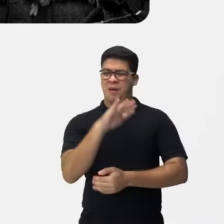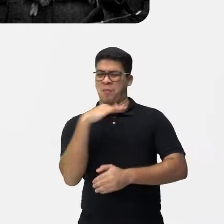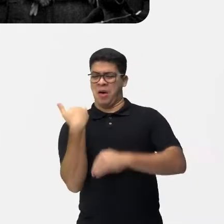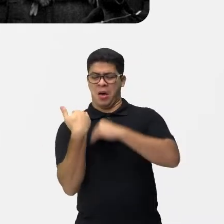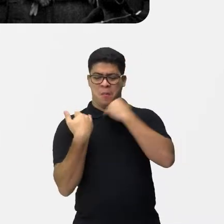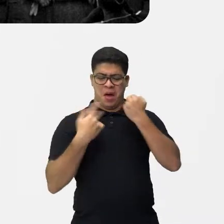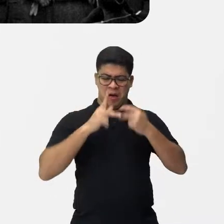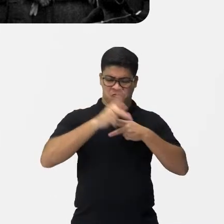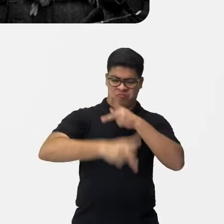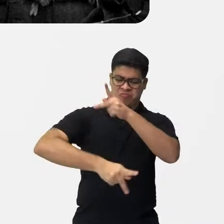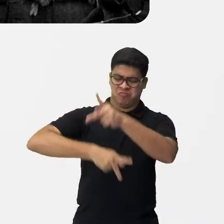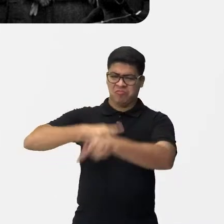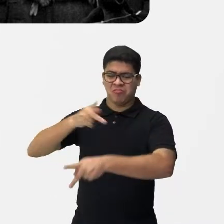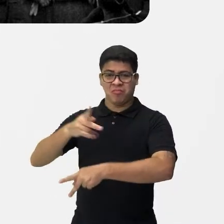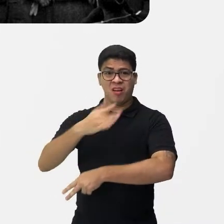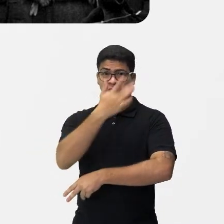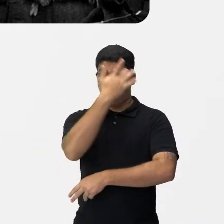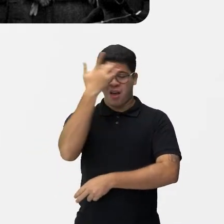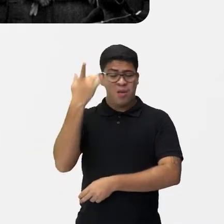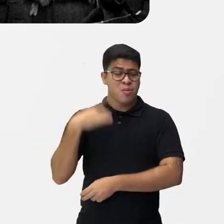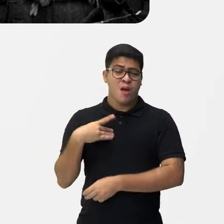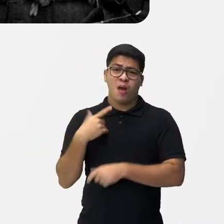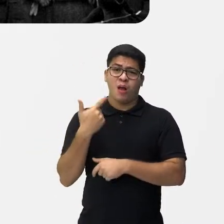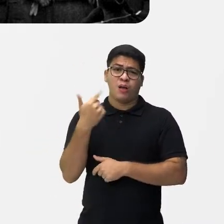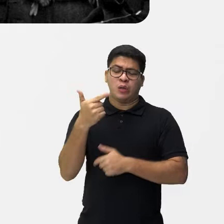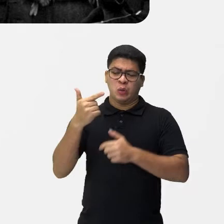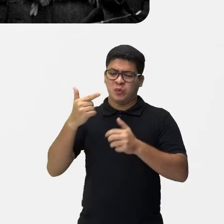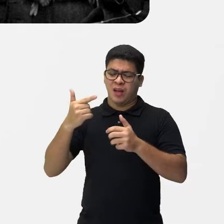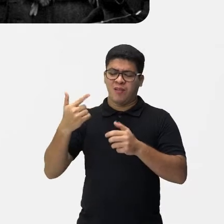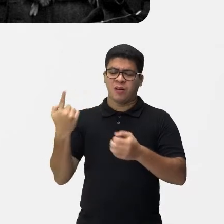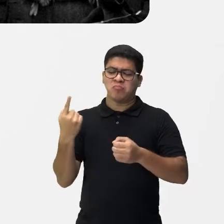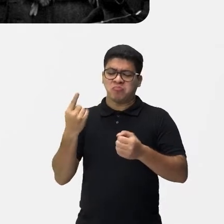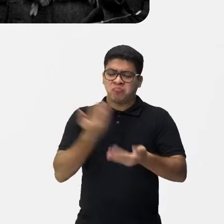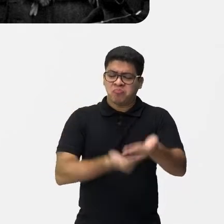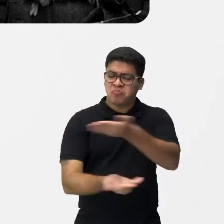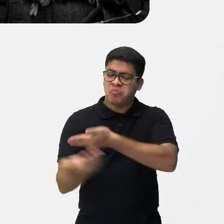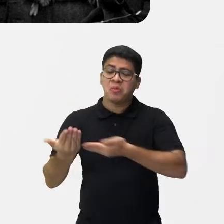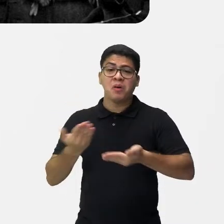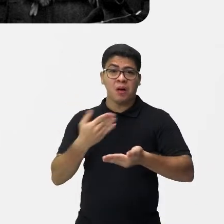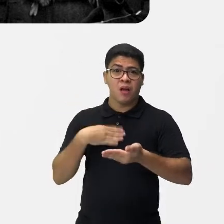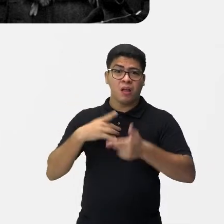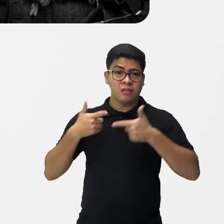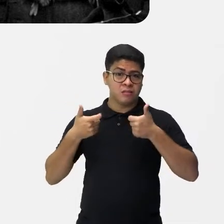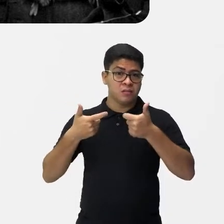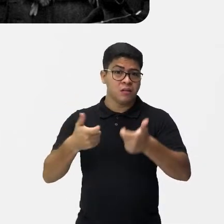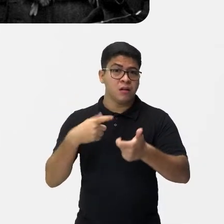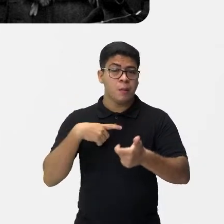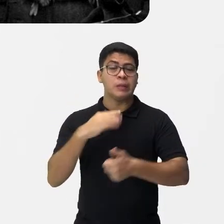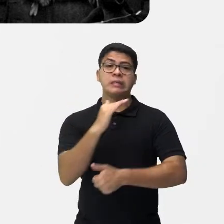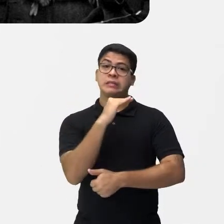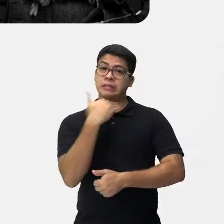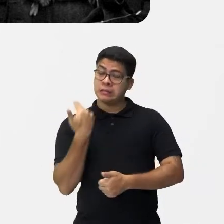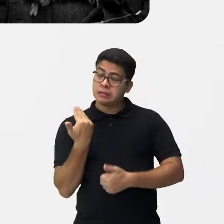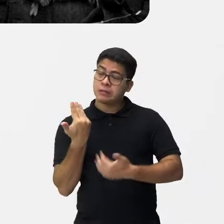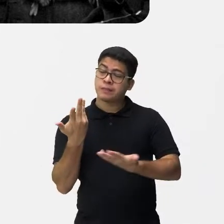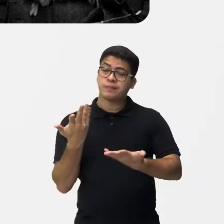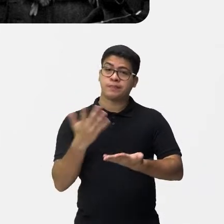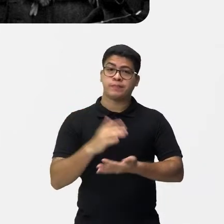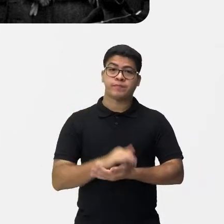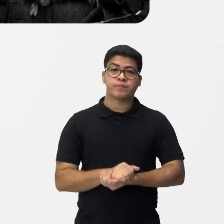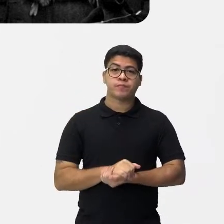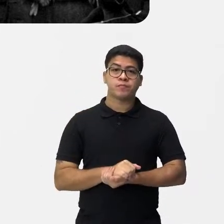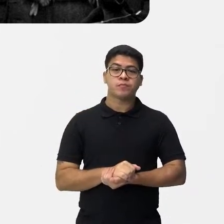massa de civis, né? Pessoas que não estavam diretamente aí envolvidas com a guerra, mas que acabam morrendo, né? Vamos ver